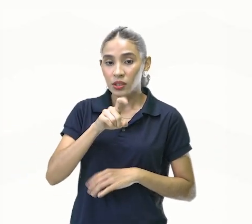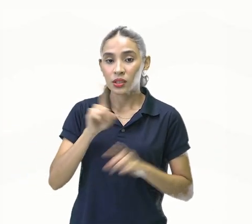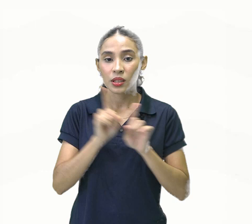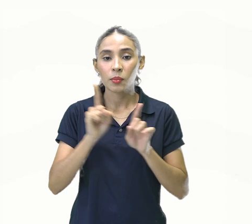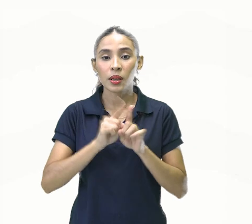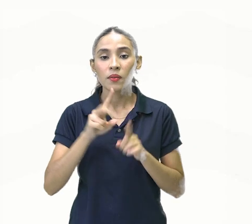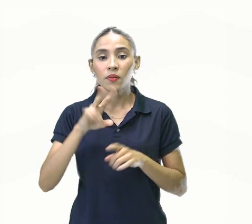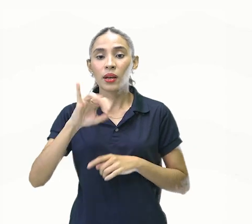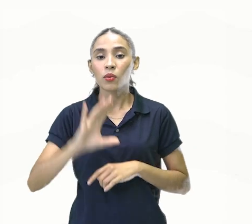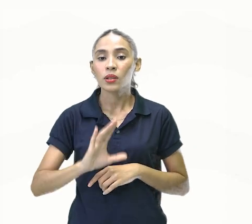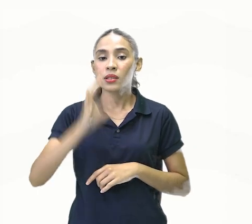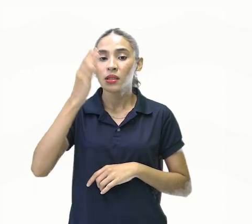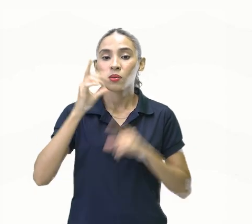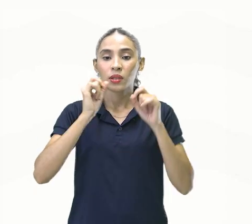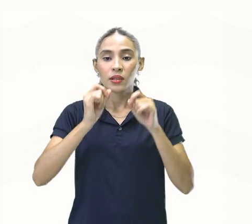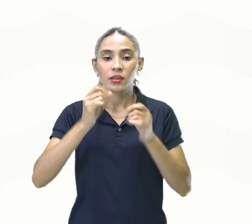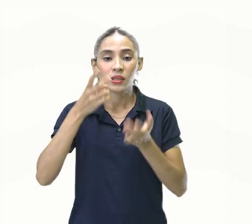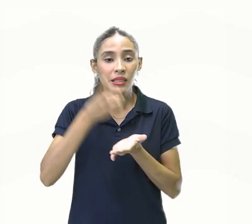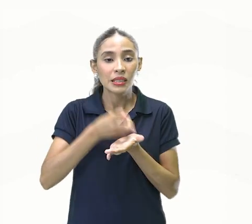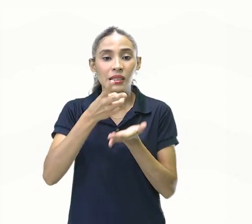isto ocorre